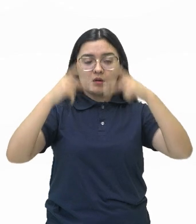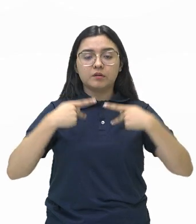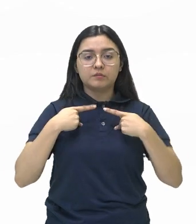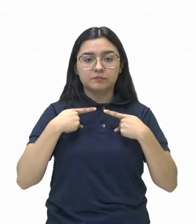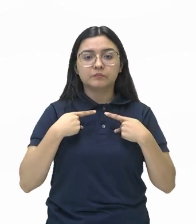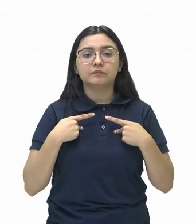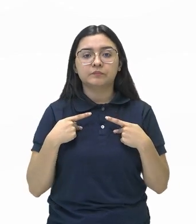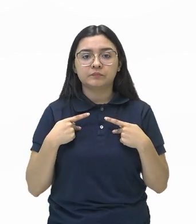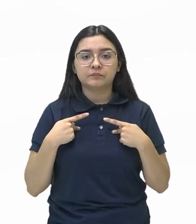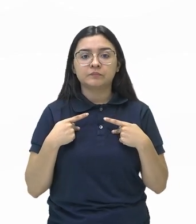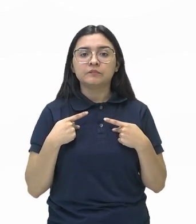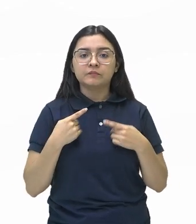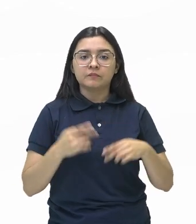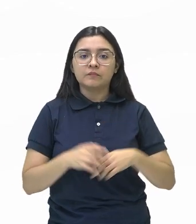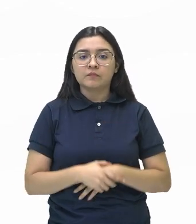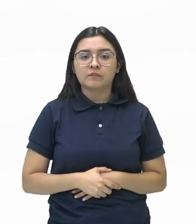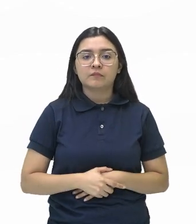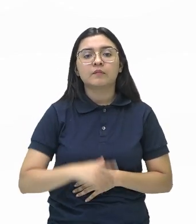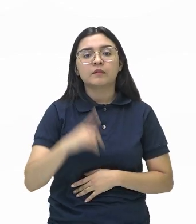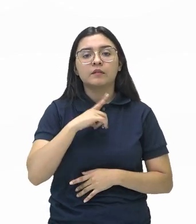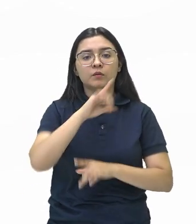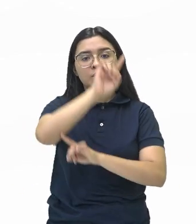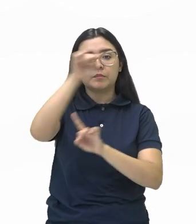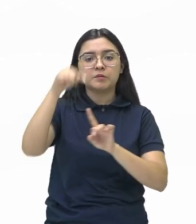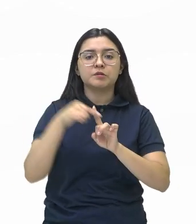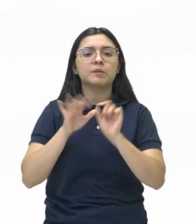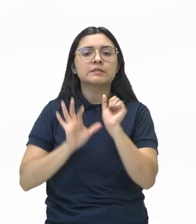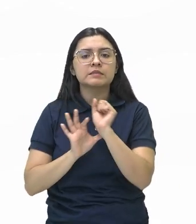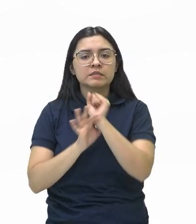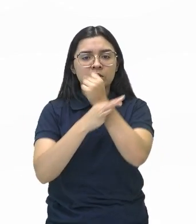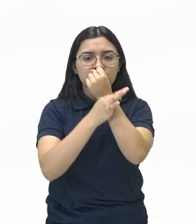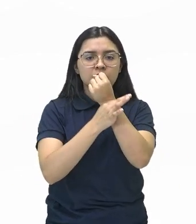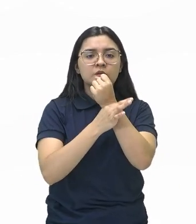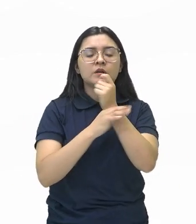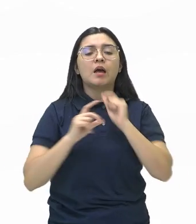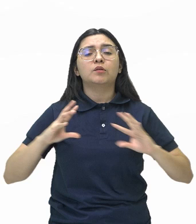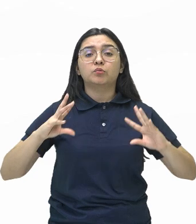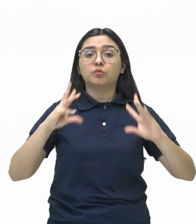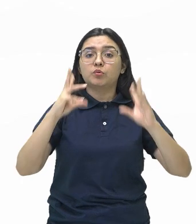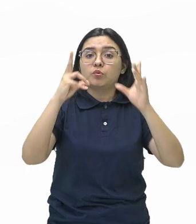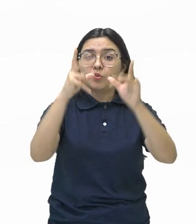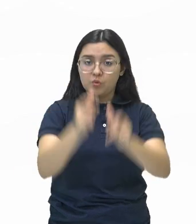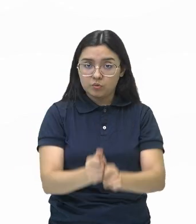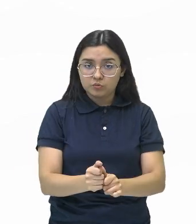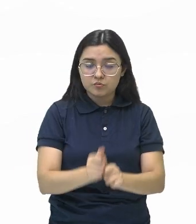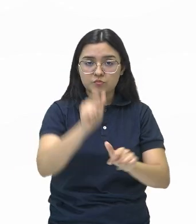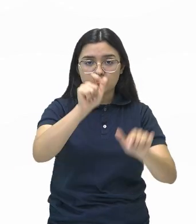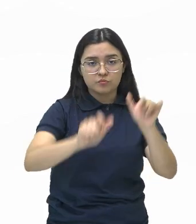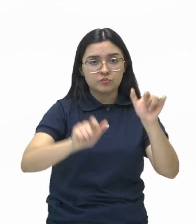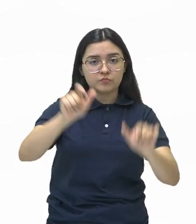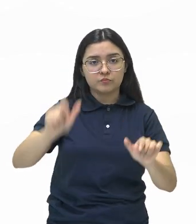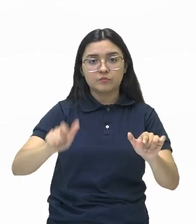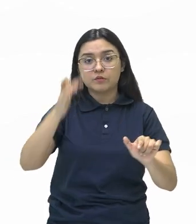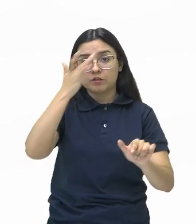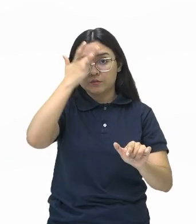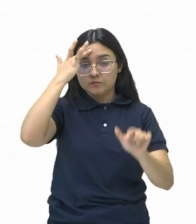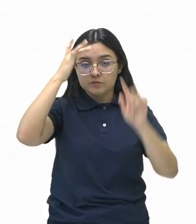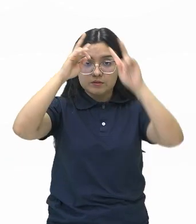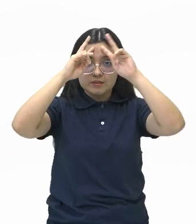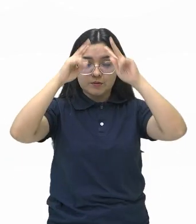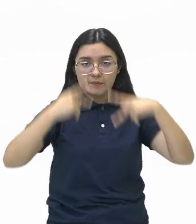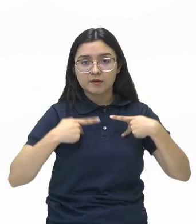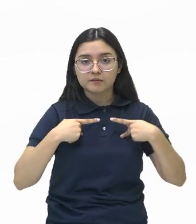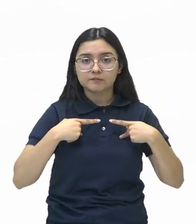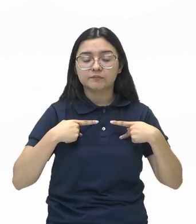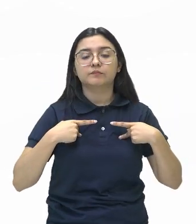na livre iniciativa, tem por fim assegurar a todos, né, todos os seres